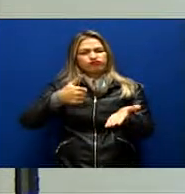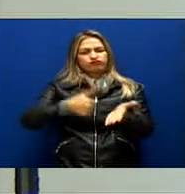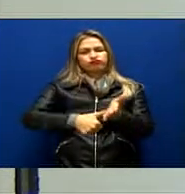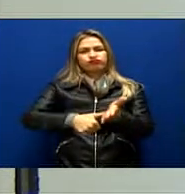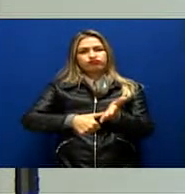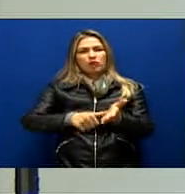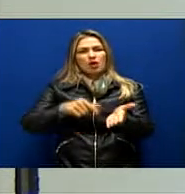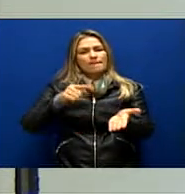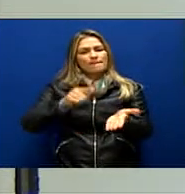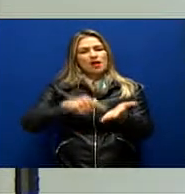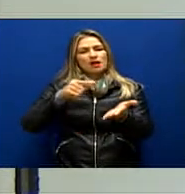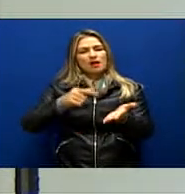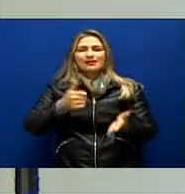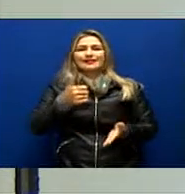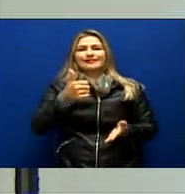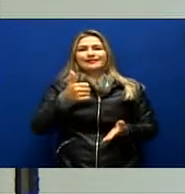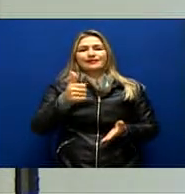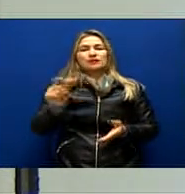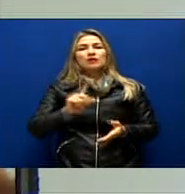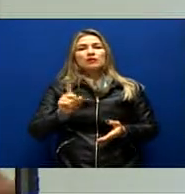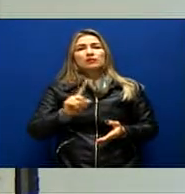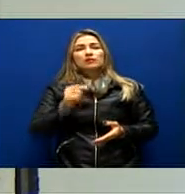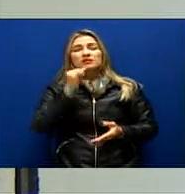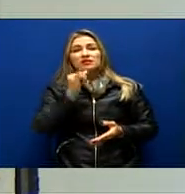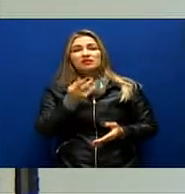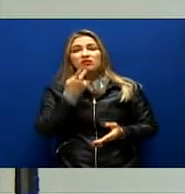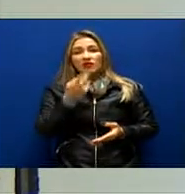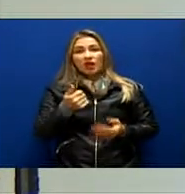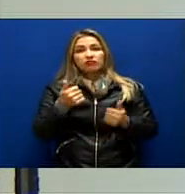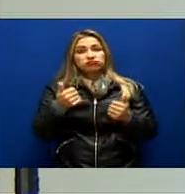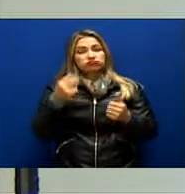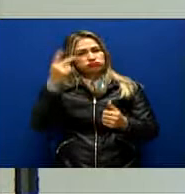uma coisa ótima, inteligente, eu curto. Qual é o problema?